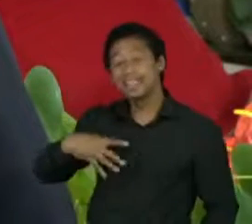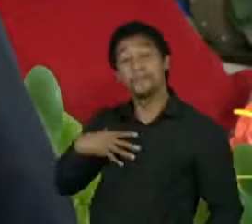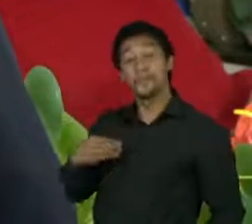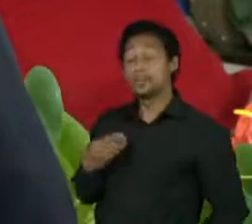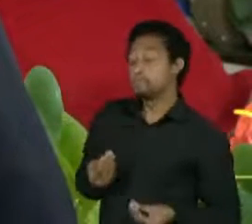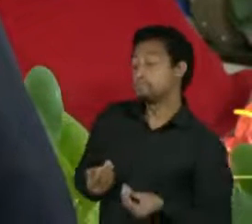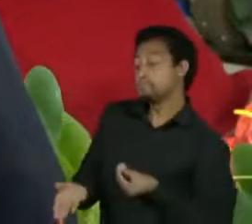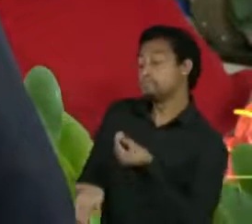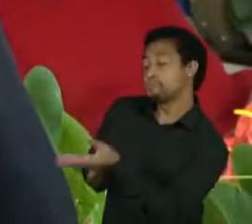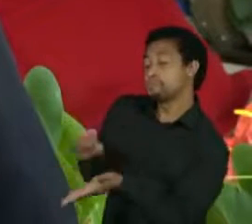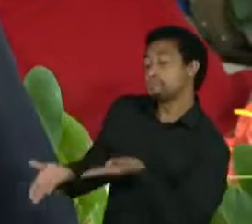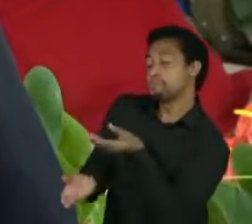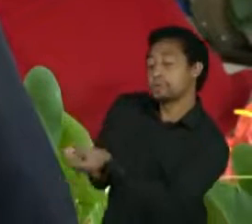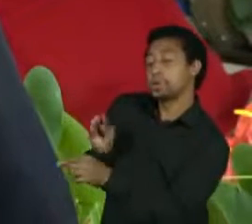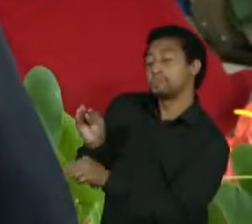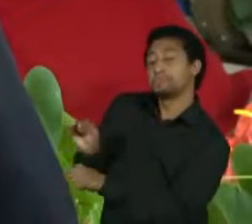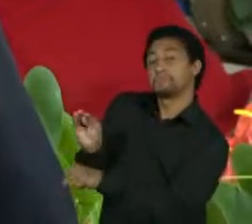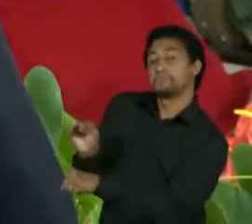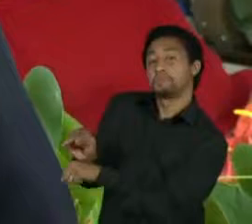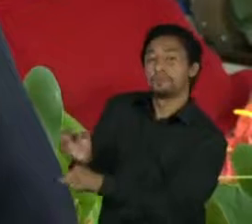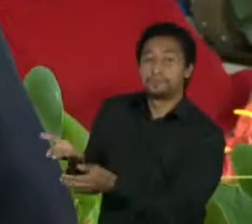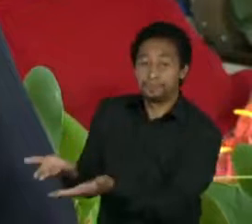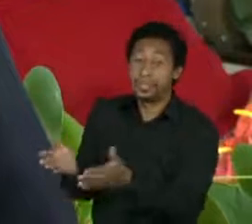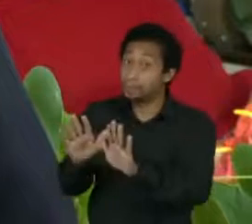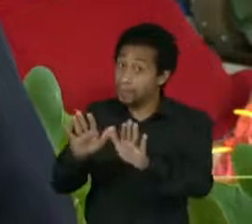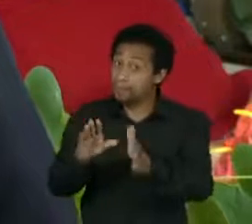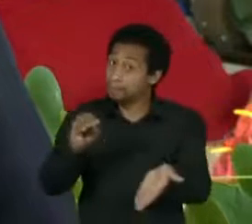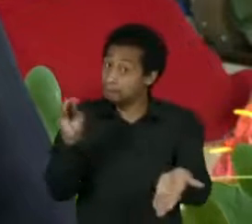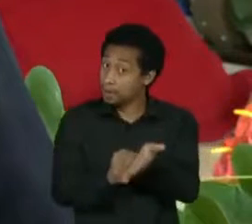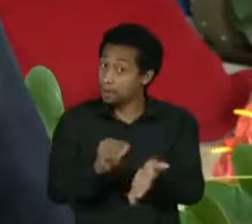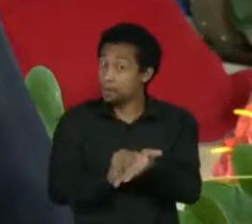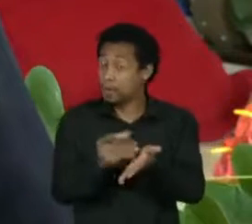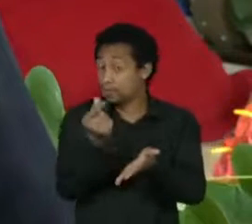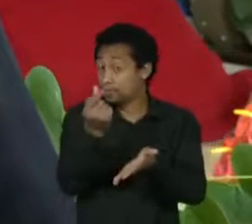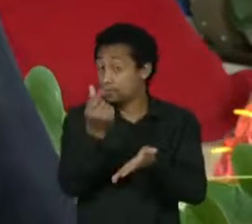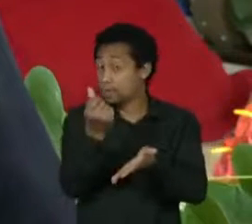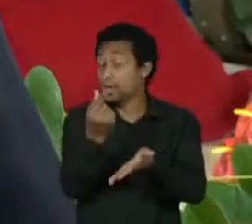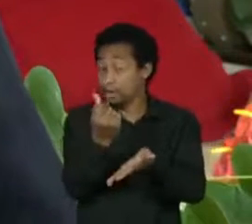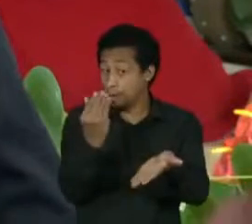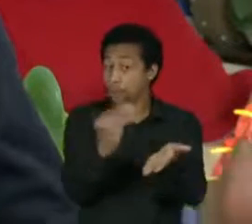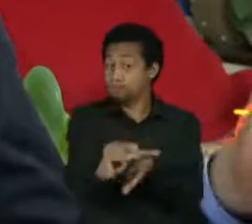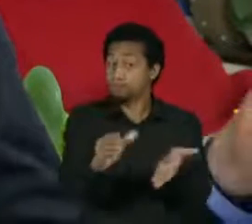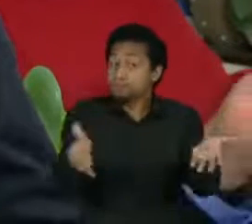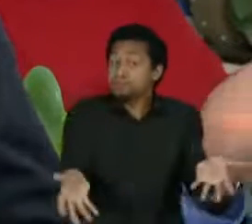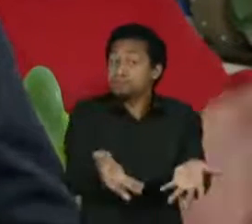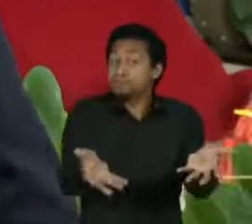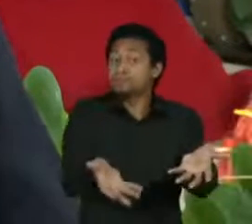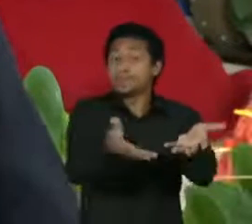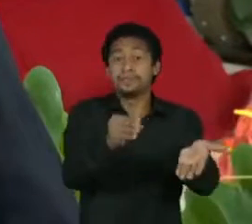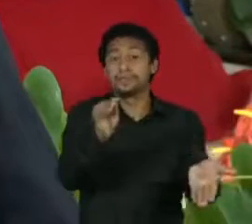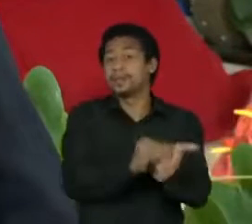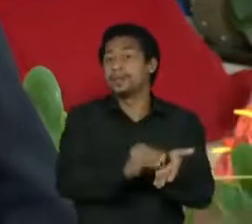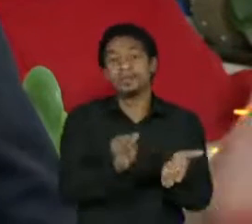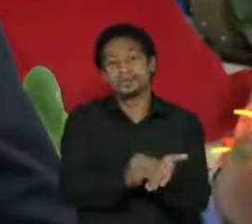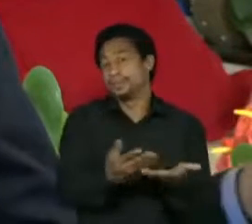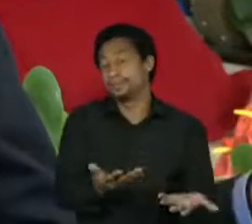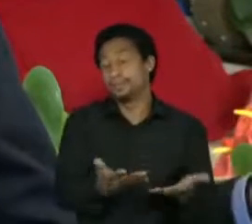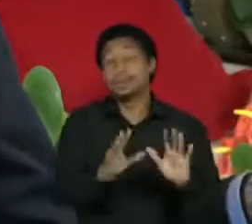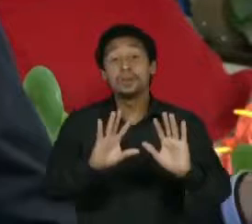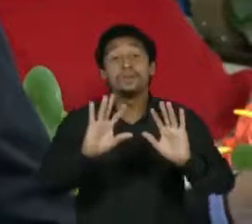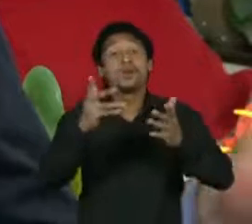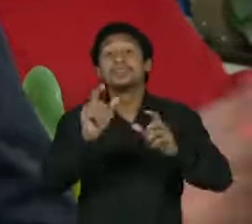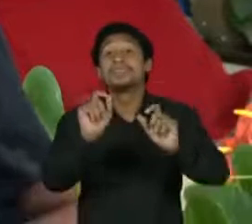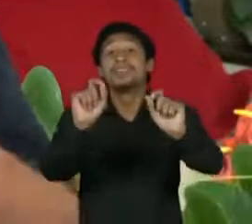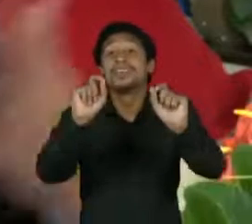produto barato, só que aí vai faltar dinheiro para investir. E dinheiro para investir acaba com a Venezuela, acabou